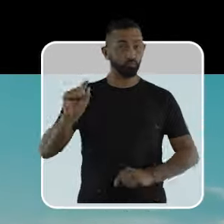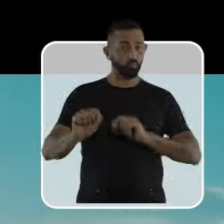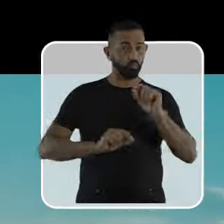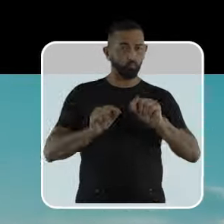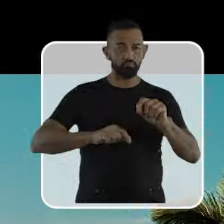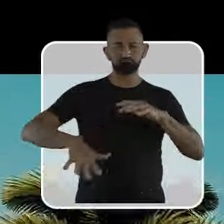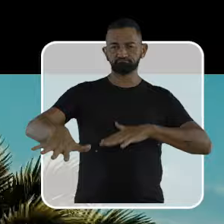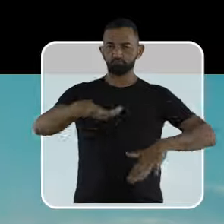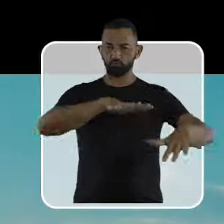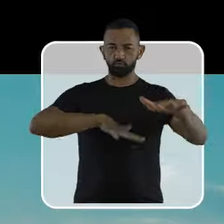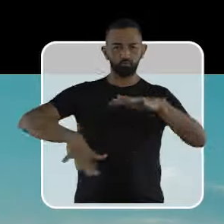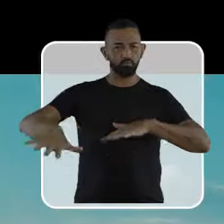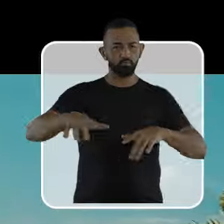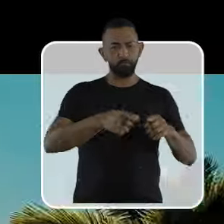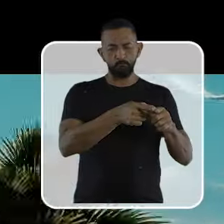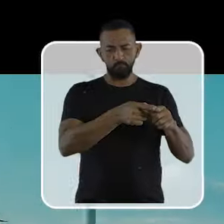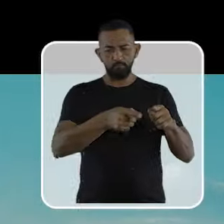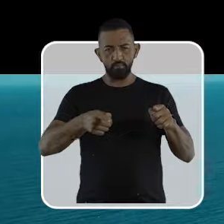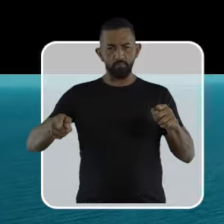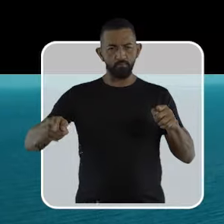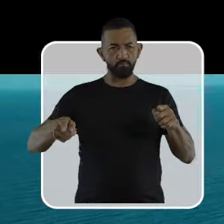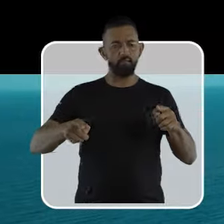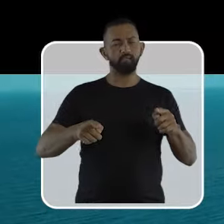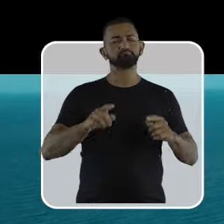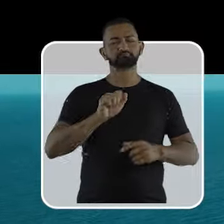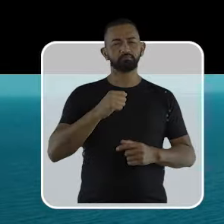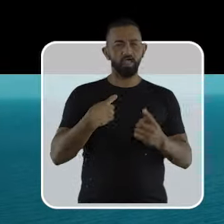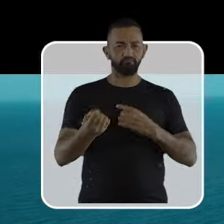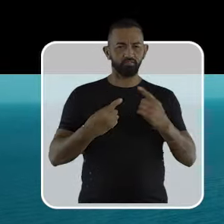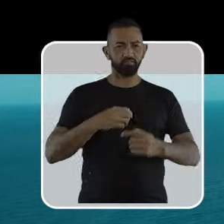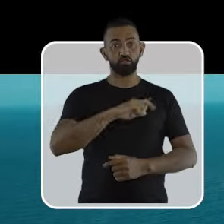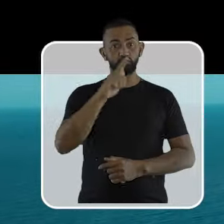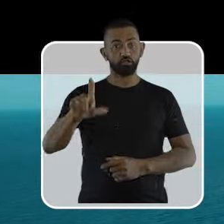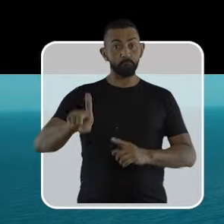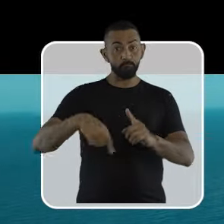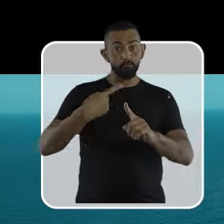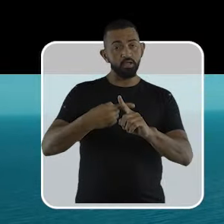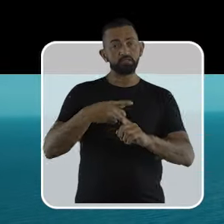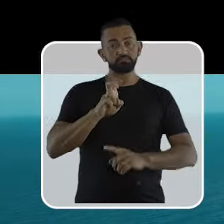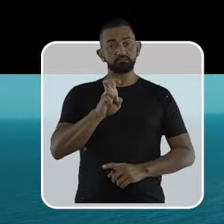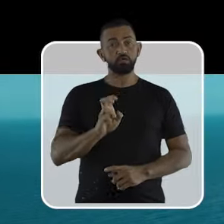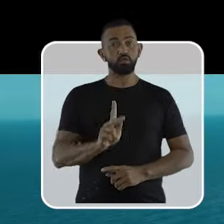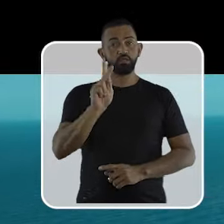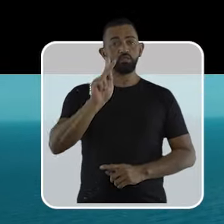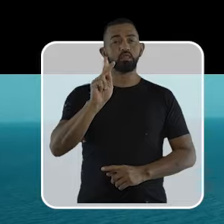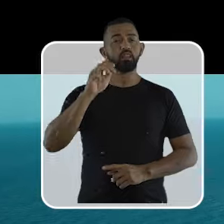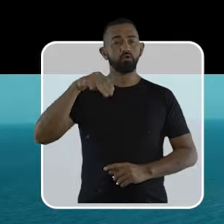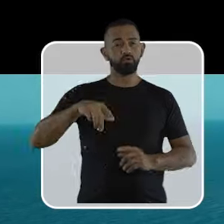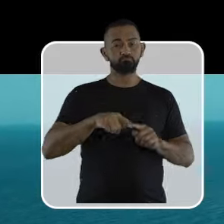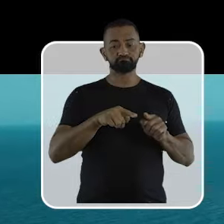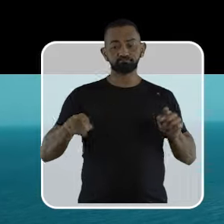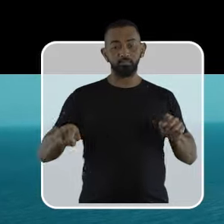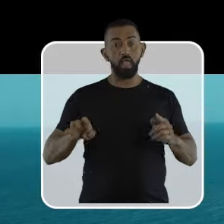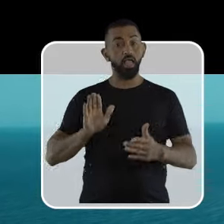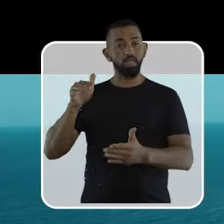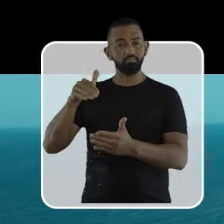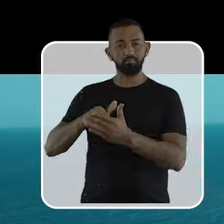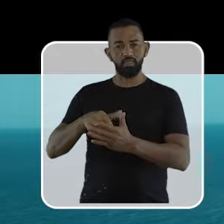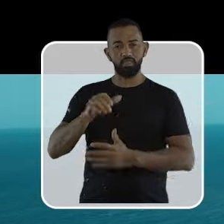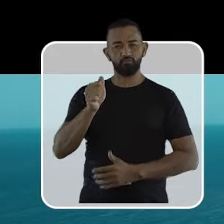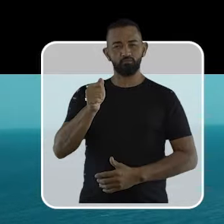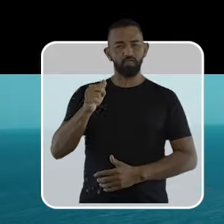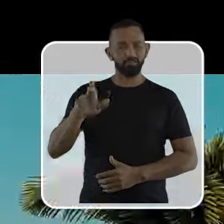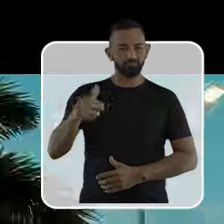mobilidade, com prolongamento da Avenida Litorânea, que terá mais 5 quilômetros de extensão, indo até o Araçagi. Investimento